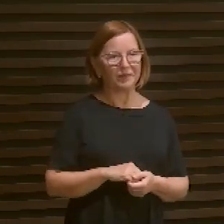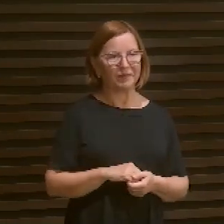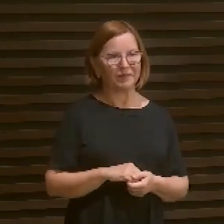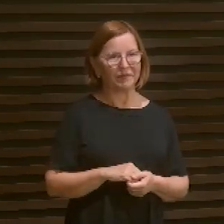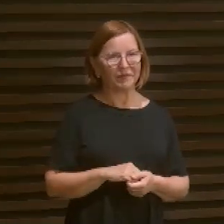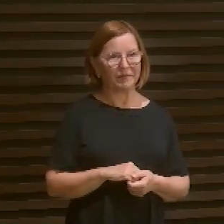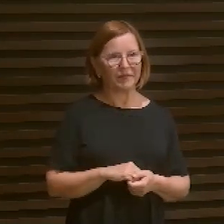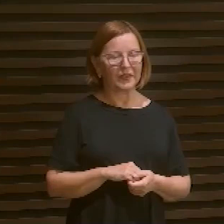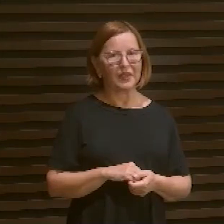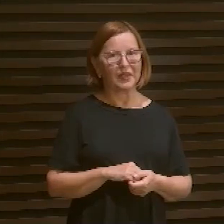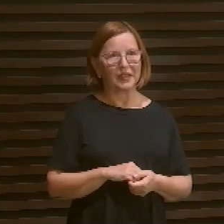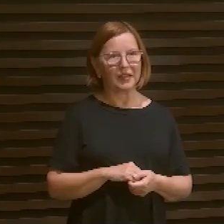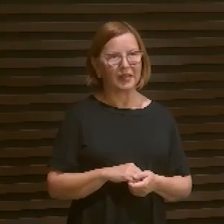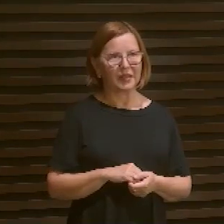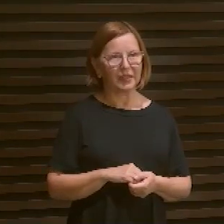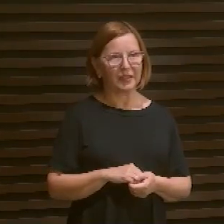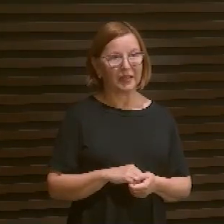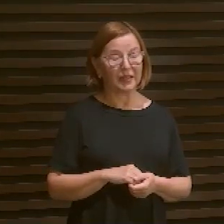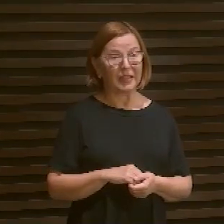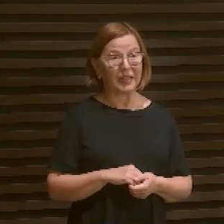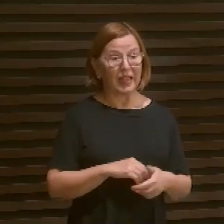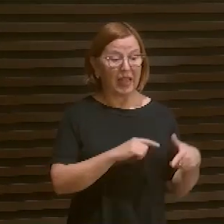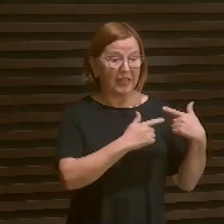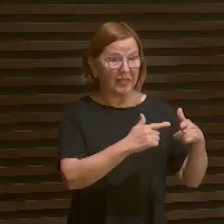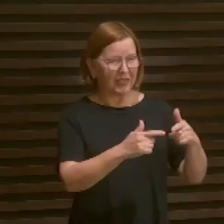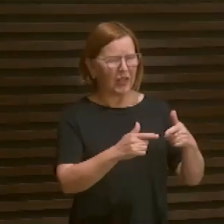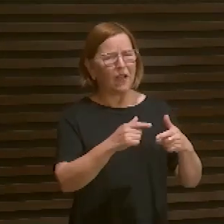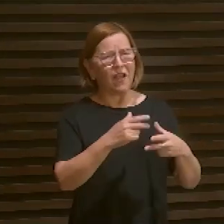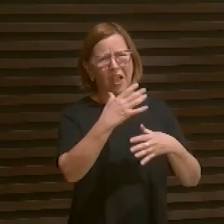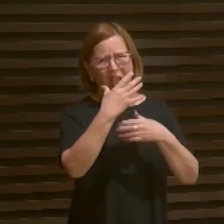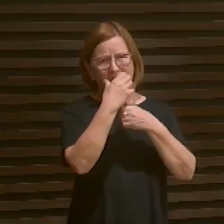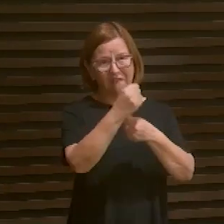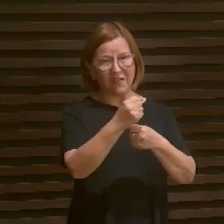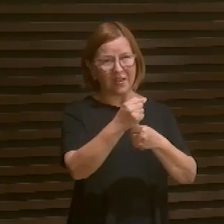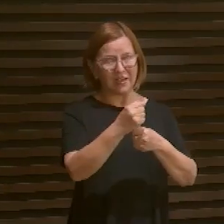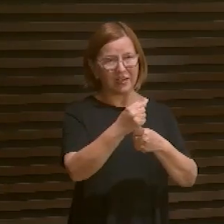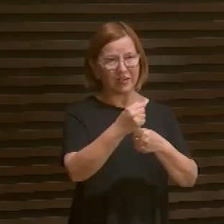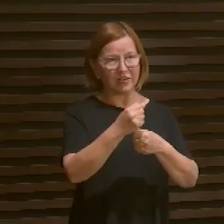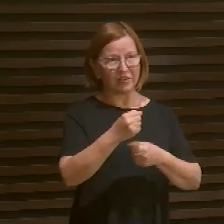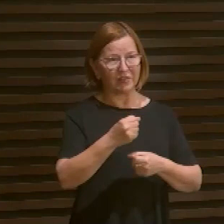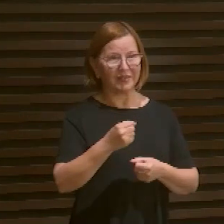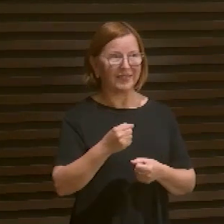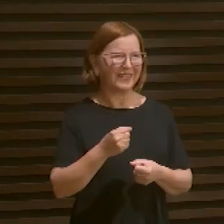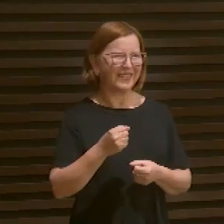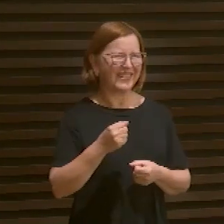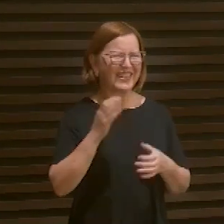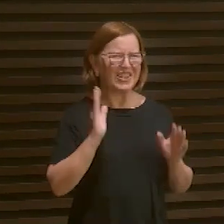gente. Você vê que tradição é tão forte. Eu já fazia anos que eu não torcia pelo Fluminense.